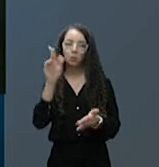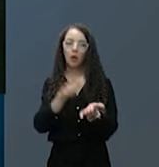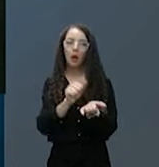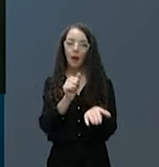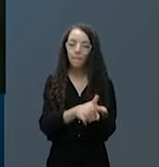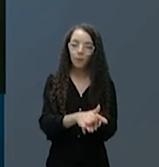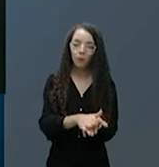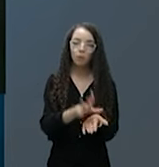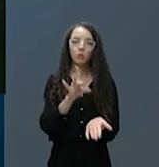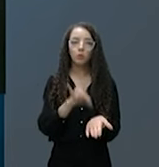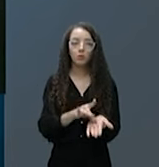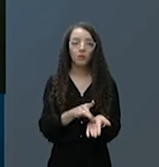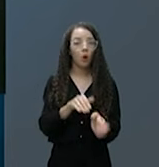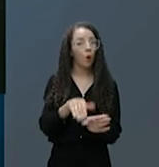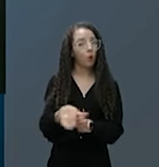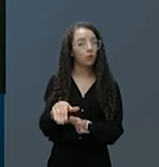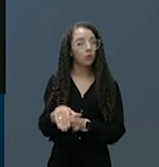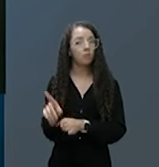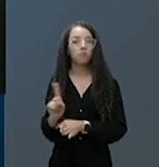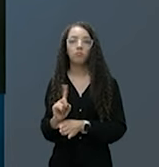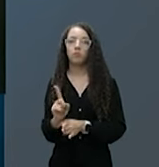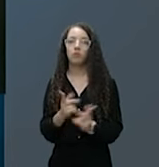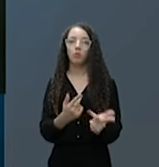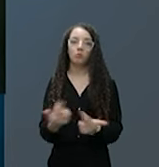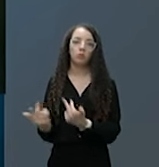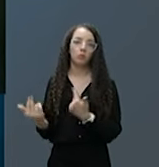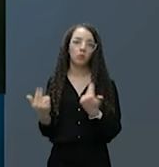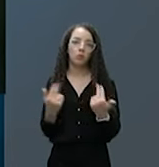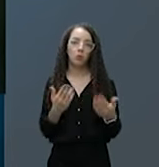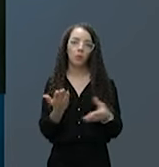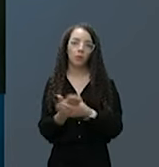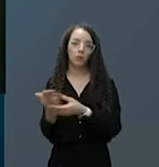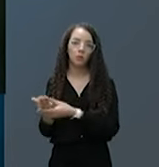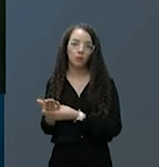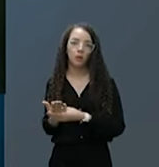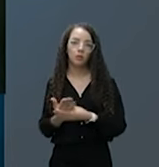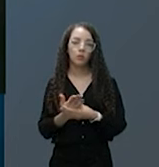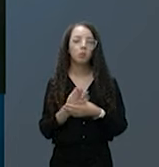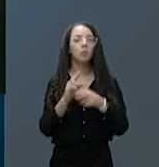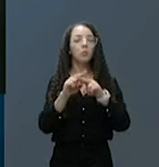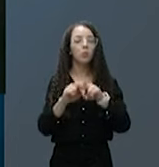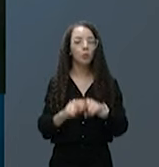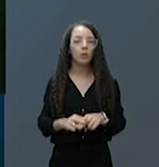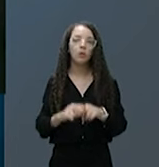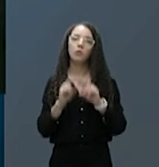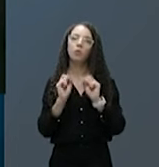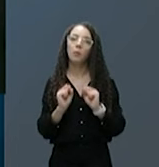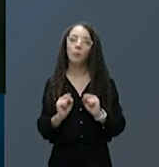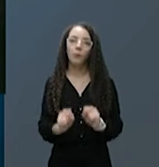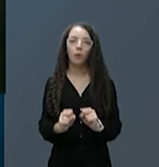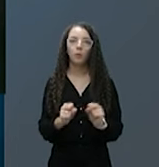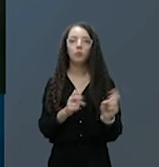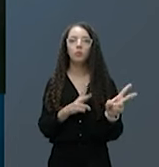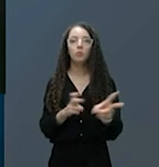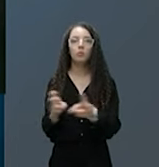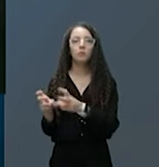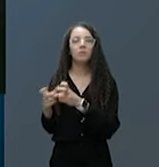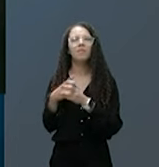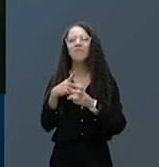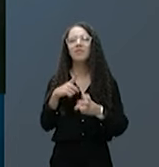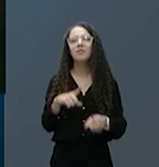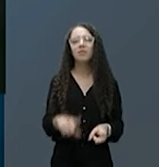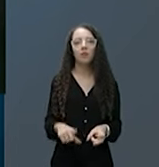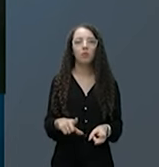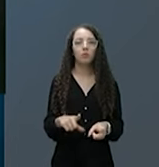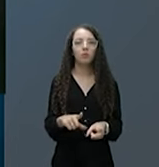não é recomendável nos casos análogos. Assim, pode-se afirmar que inexiste ilegalidade ao